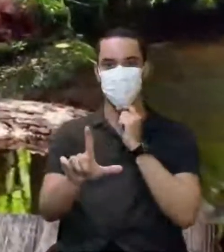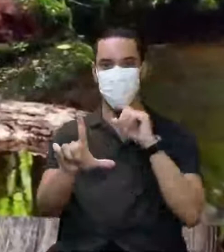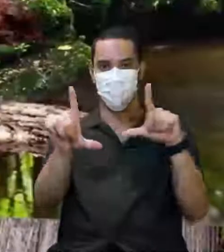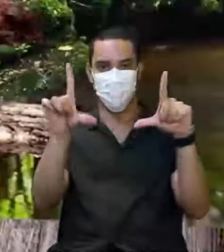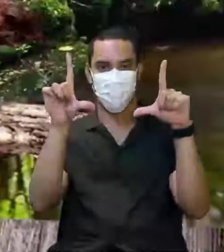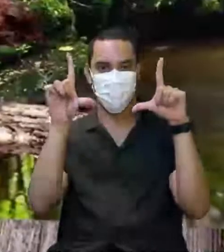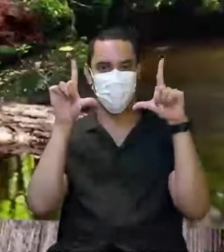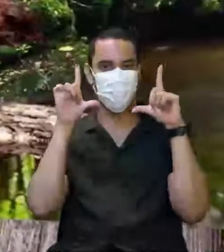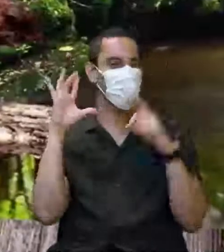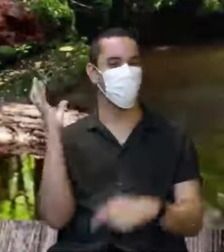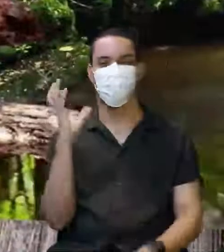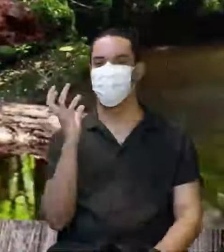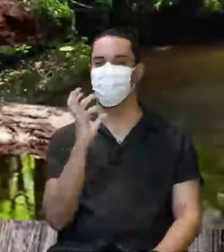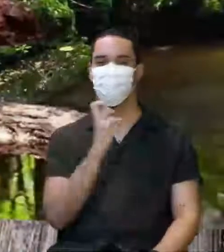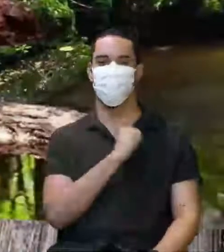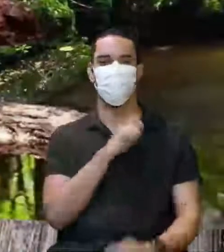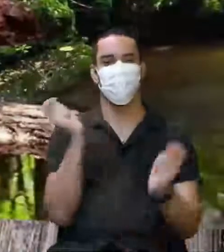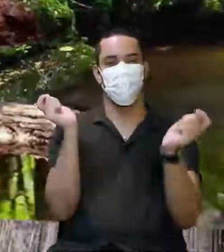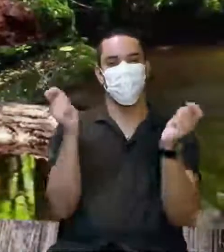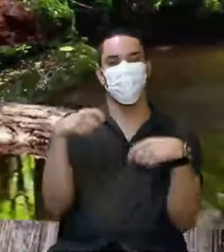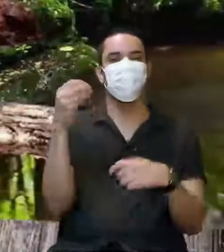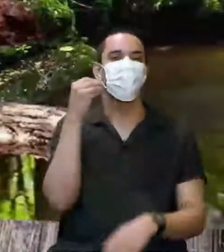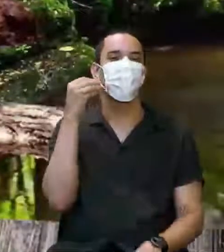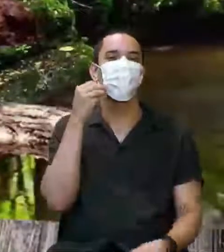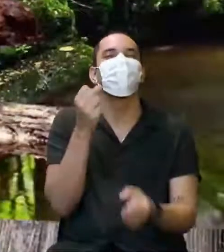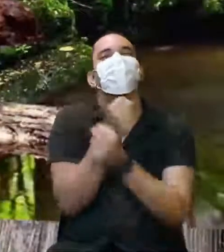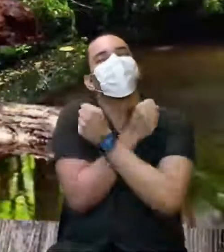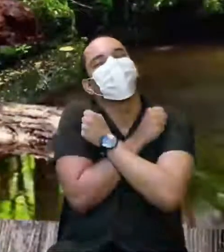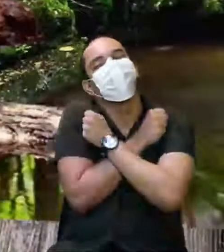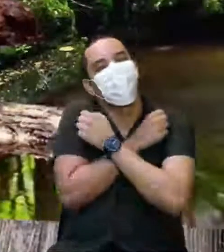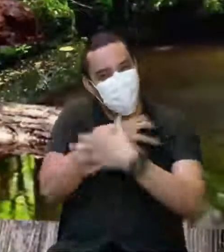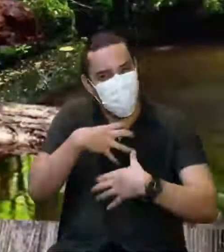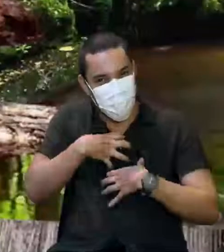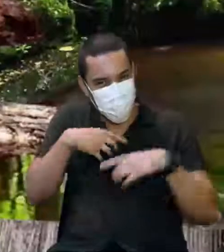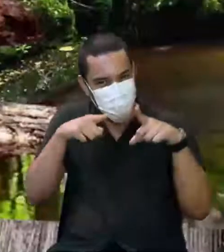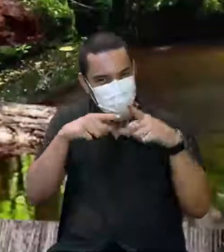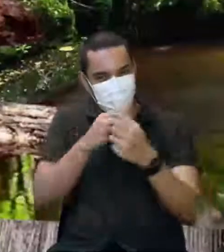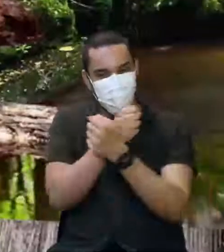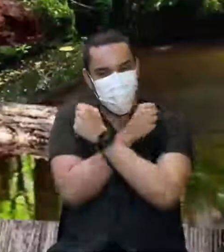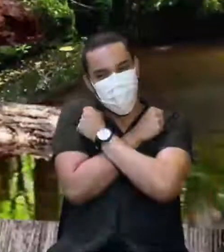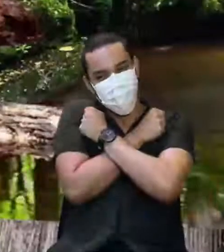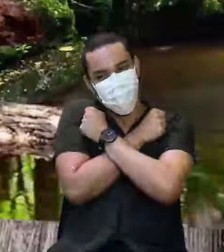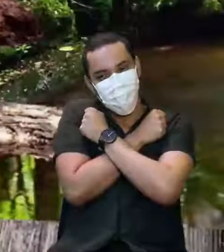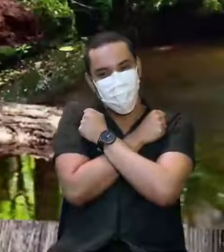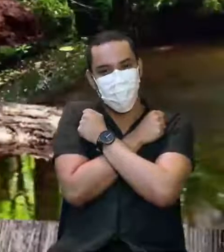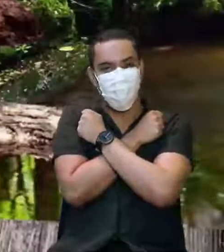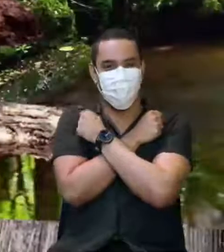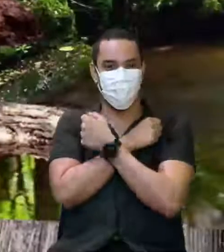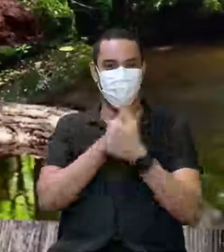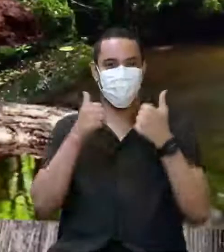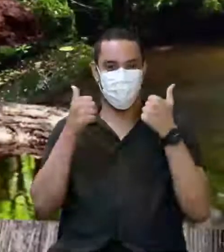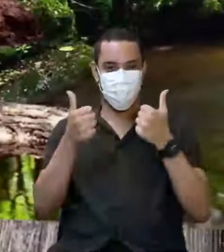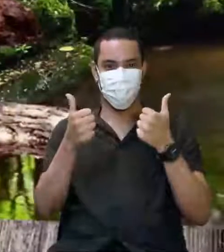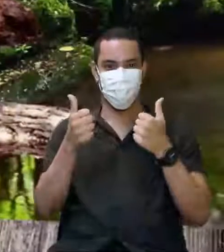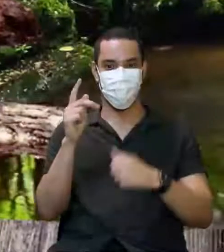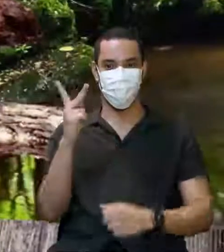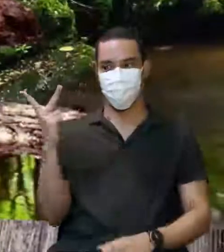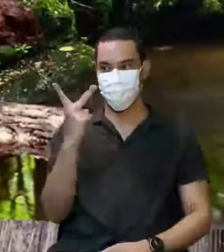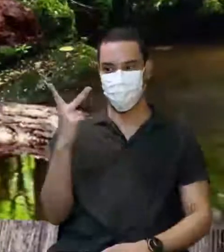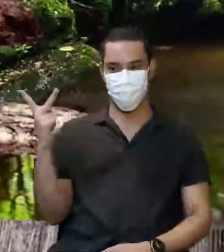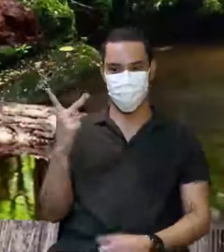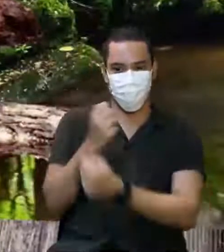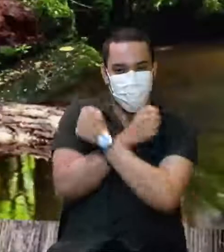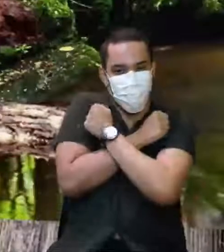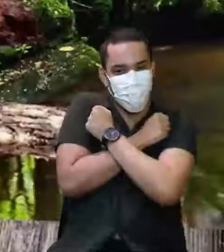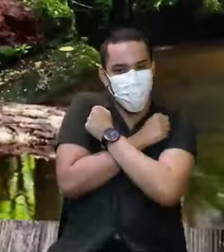vem aqui. Ah, se eu pudesse dar um abraço. Senti aí meu abraço. Sentiu? Eita, abraços da professora Tabita do